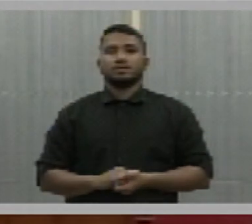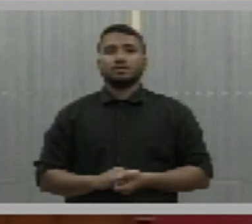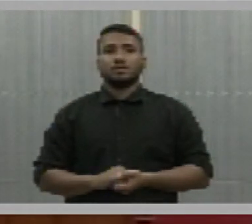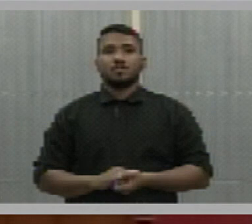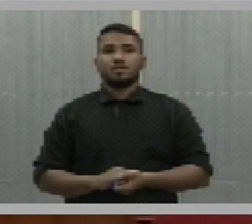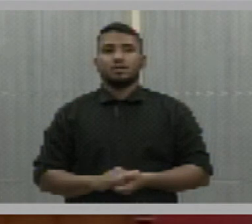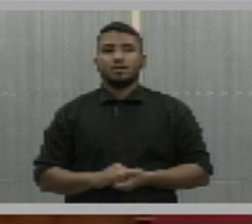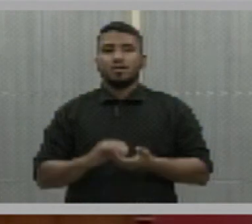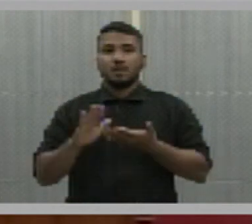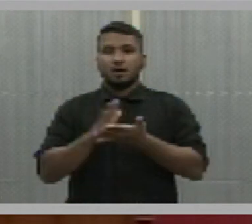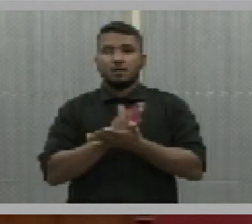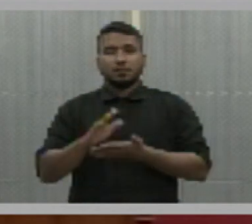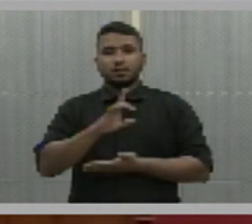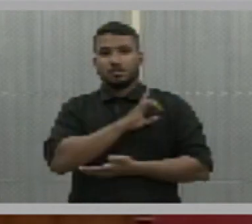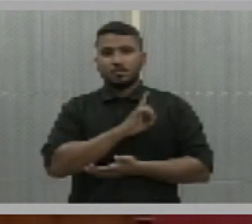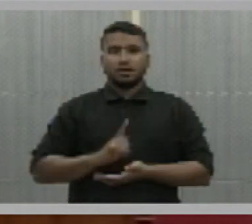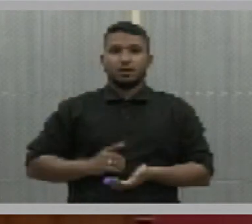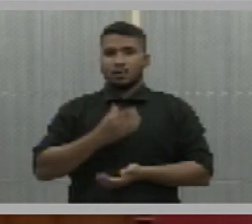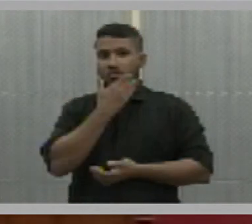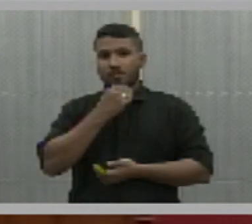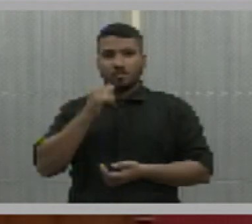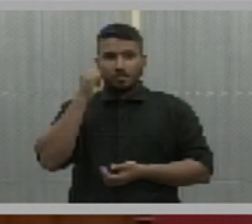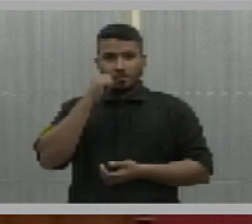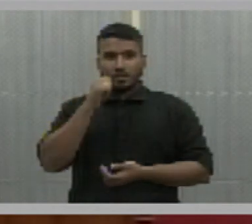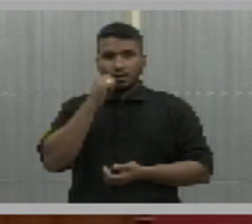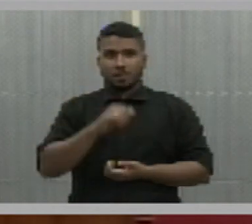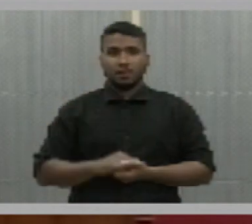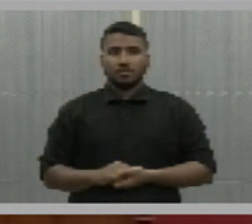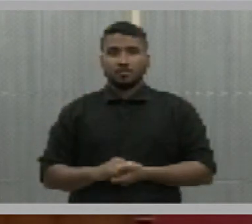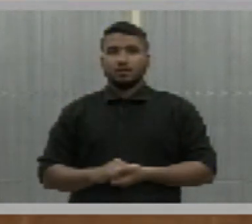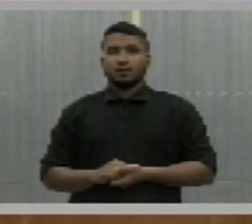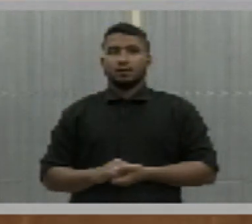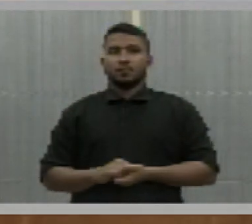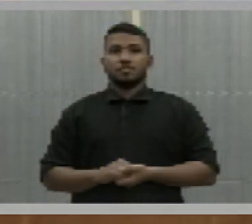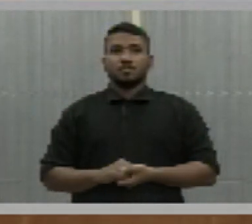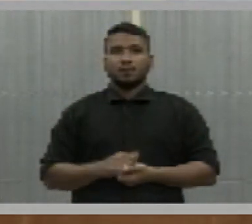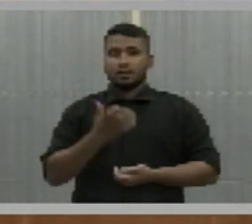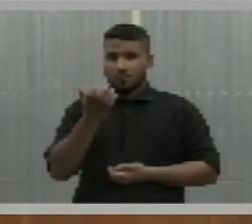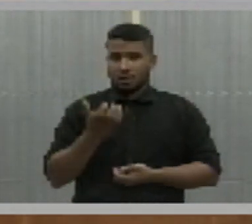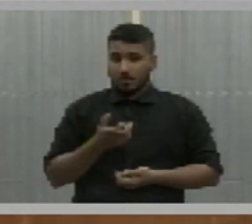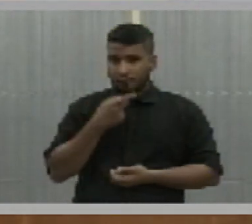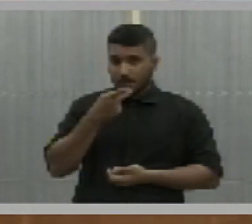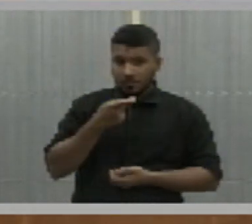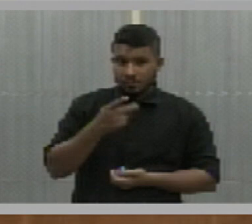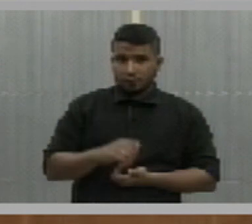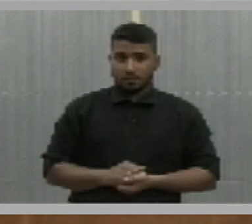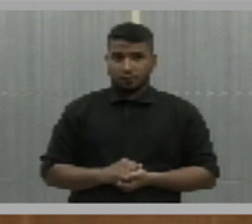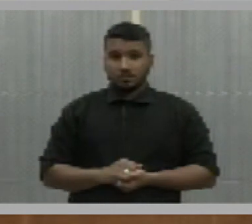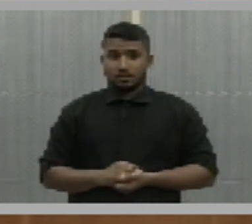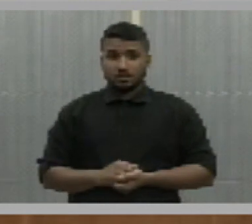Alguma deputada ou deputado ainda deseja se pronunciar